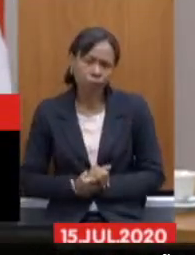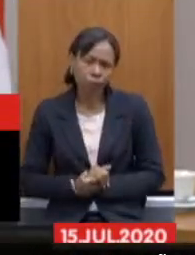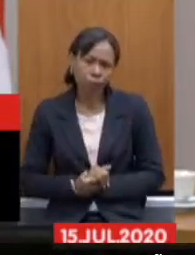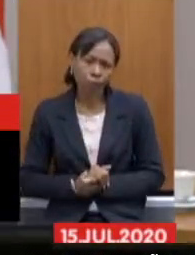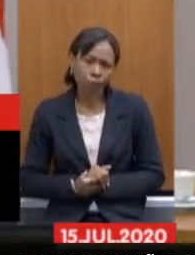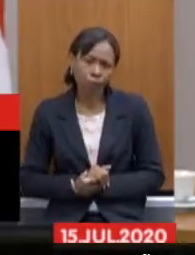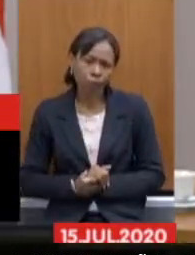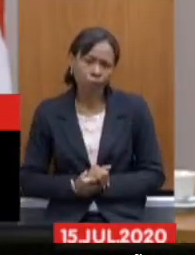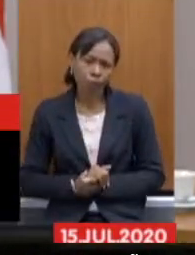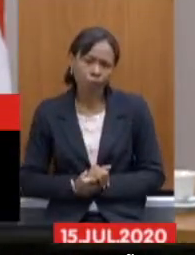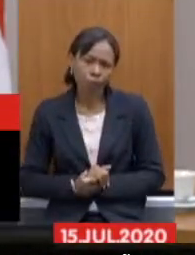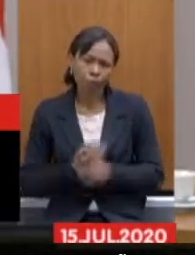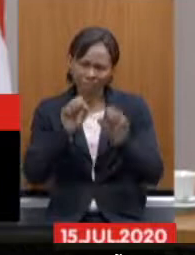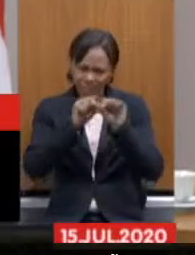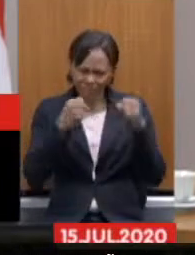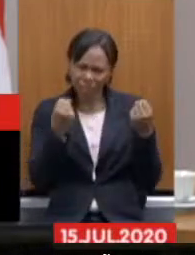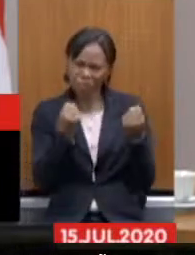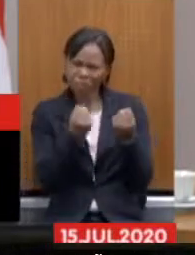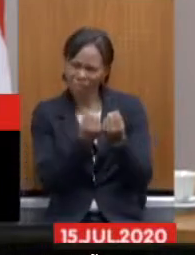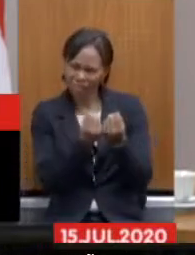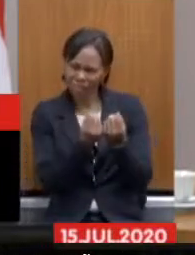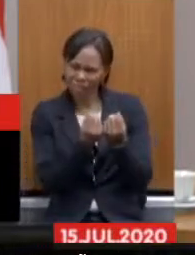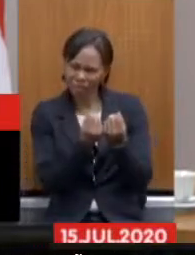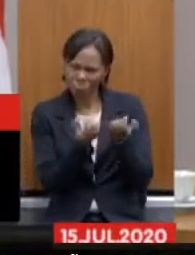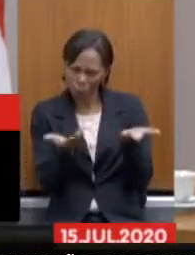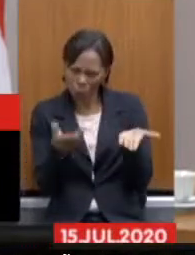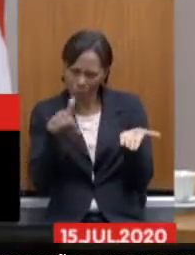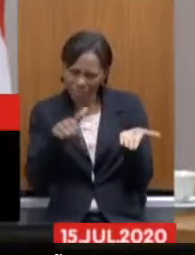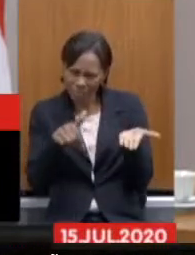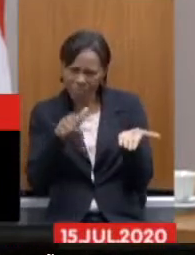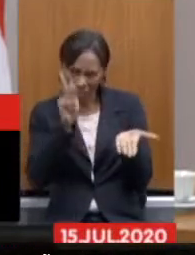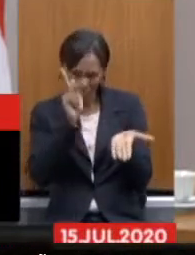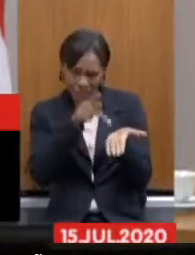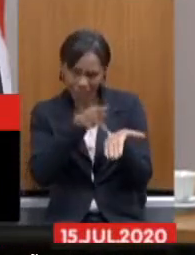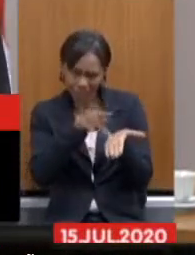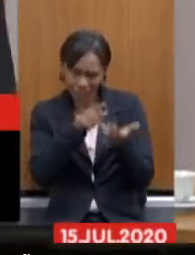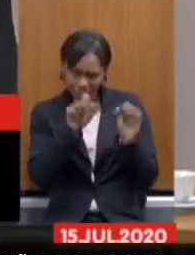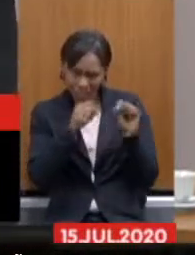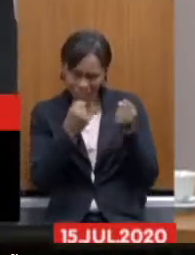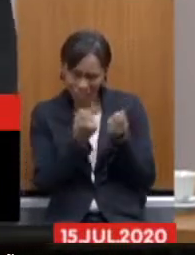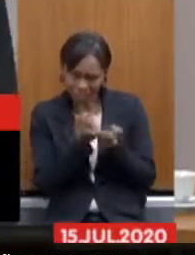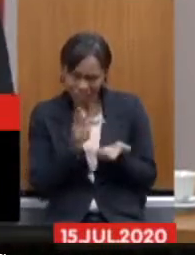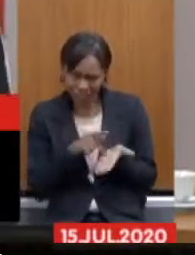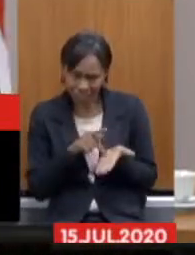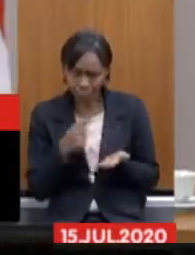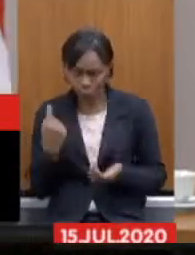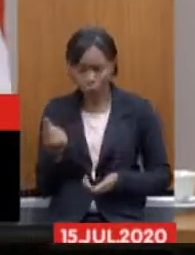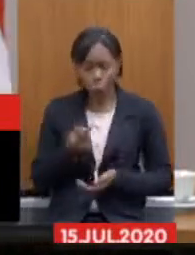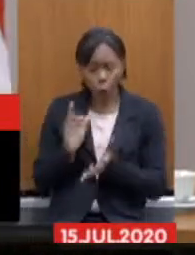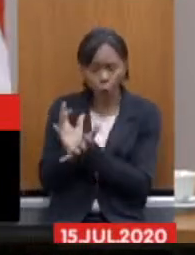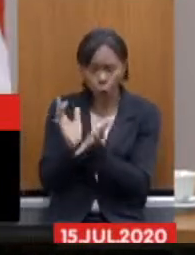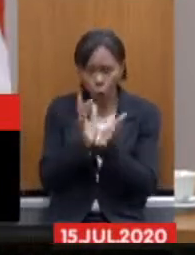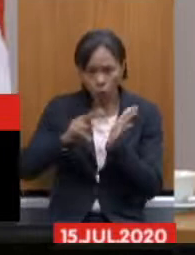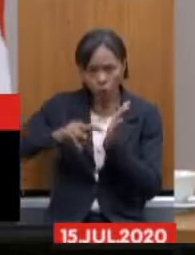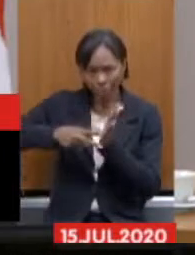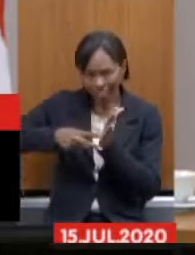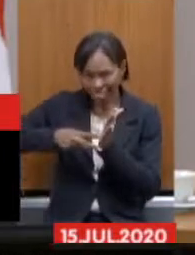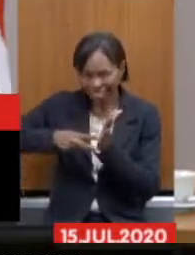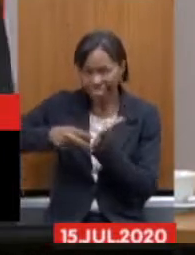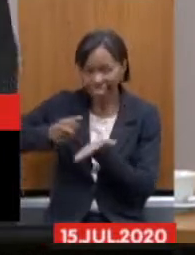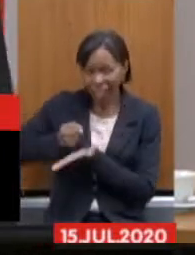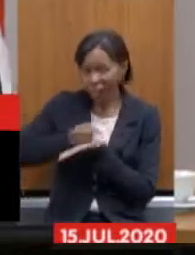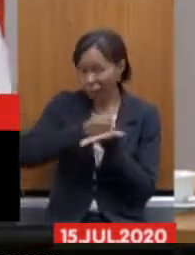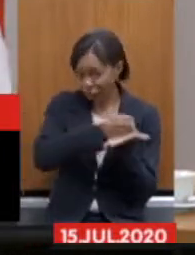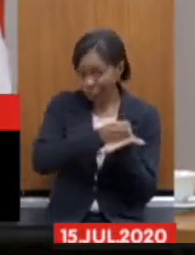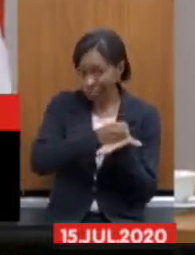hum será que este seminário de verdade nosso sindicalistas estamos de fato contribuindo para a tomada